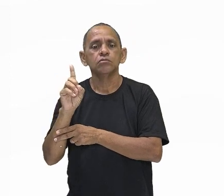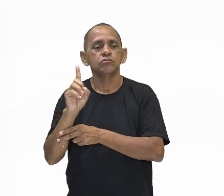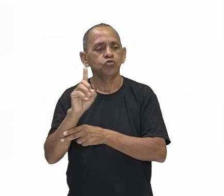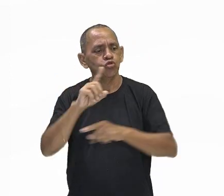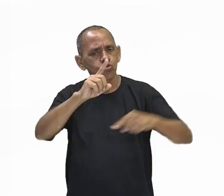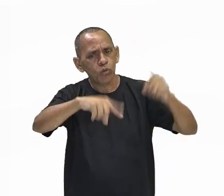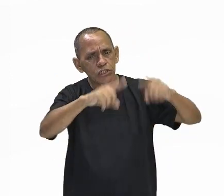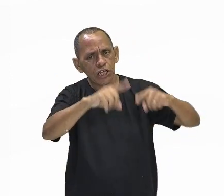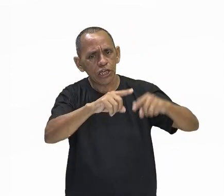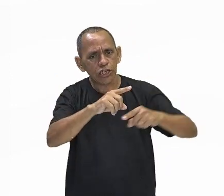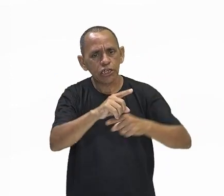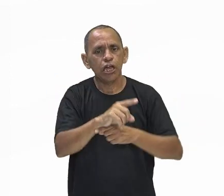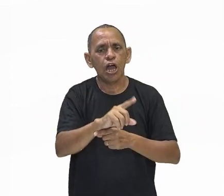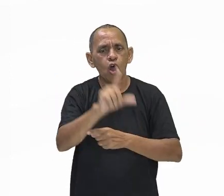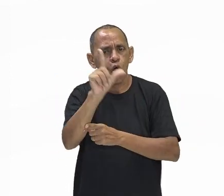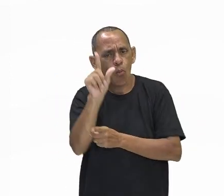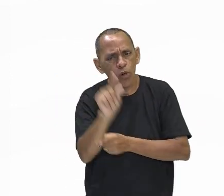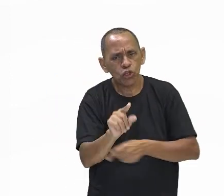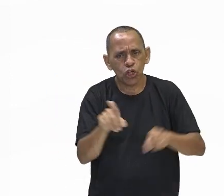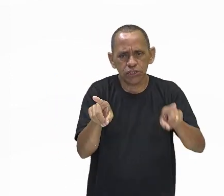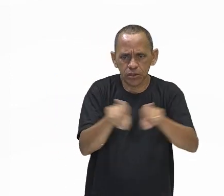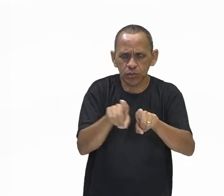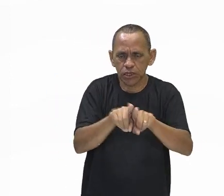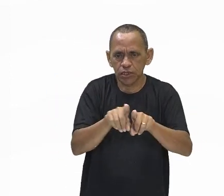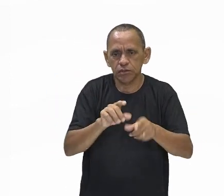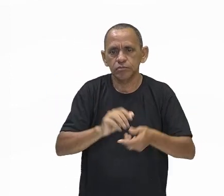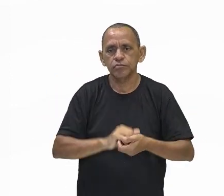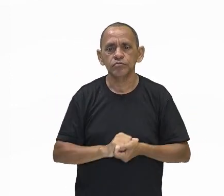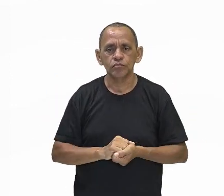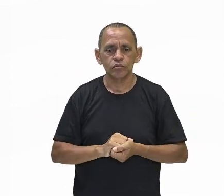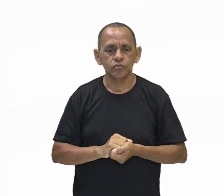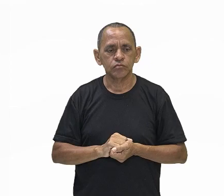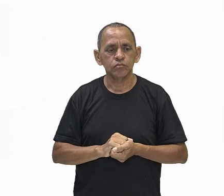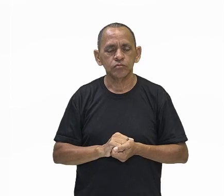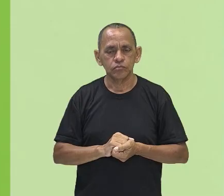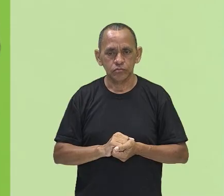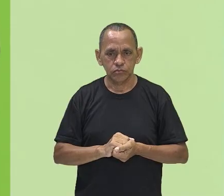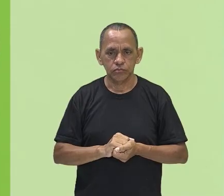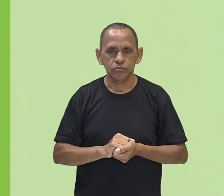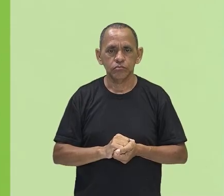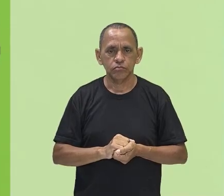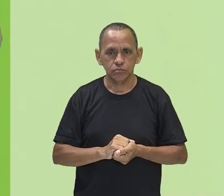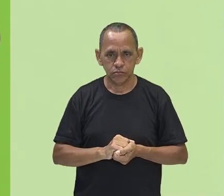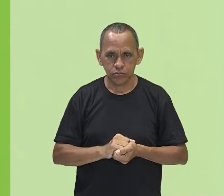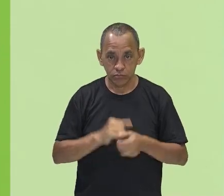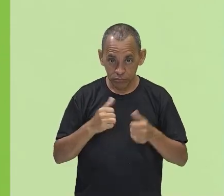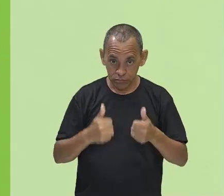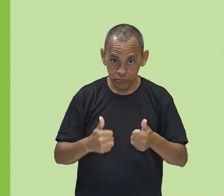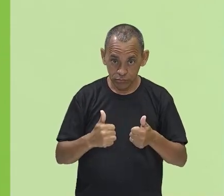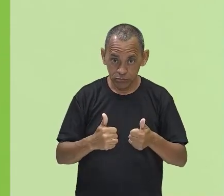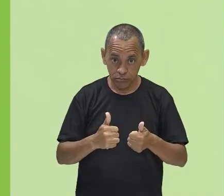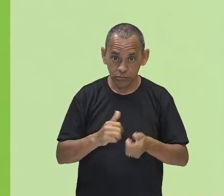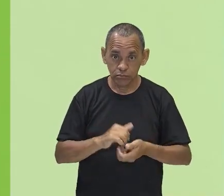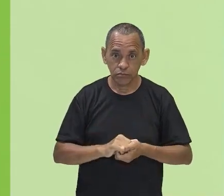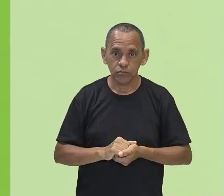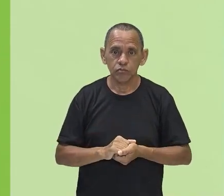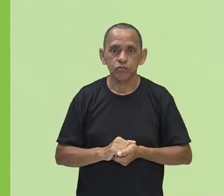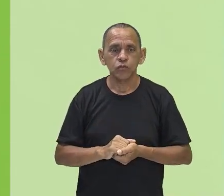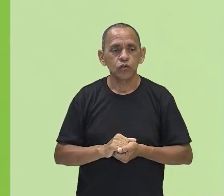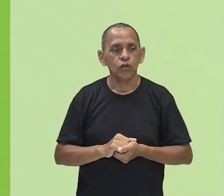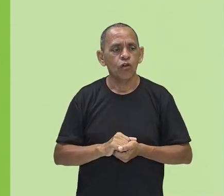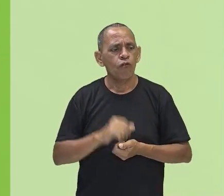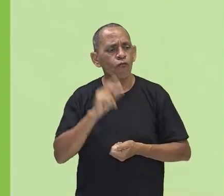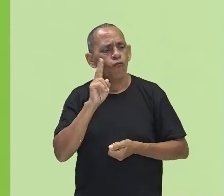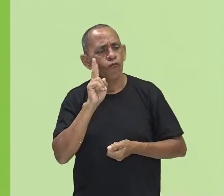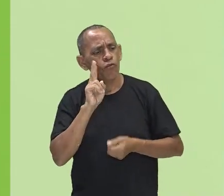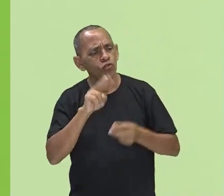tá certo? Então, a imagem é virtual, direita e menor do que o objeto. Tudo bem? Virtual, direita e